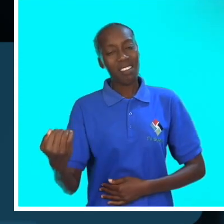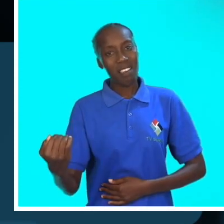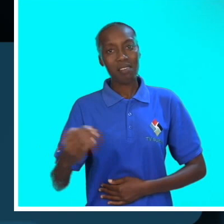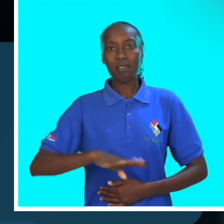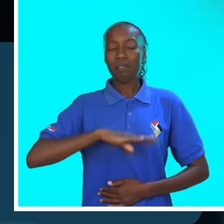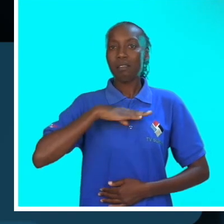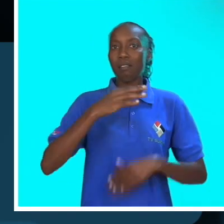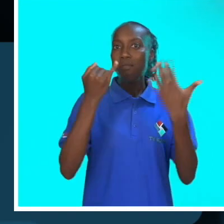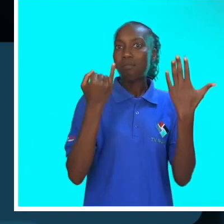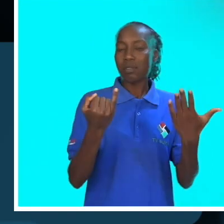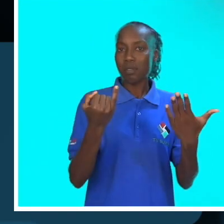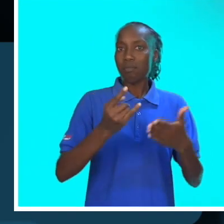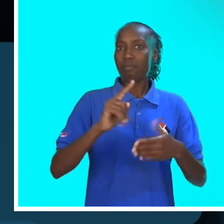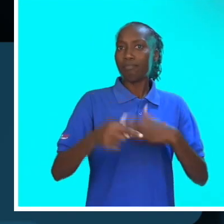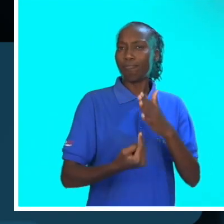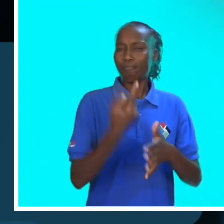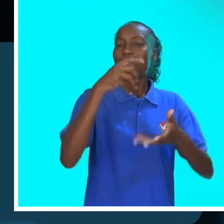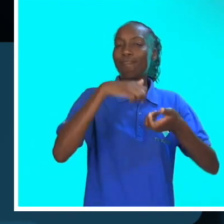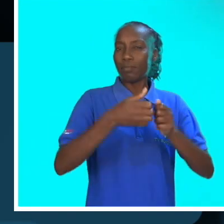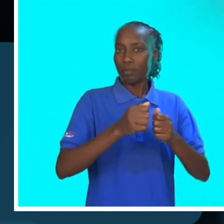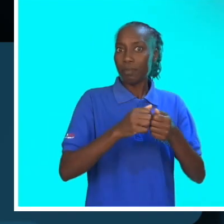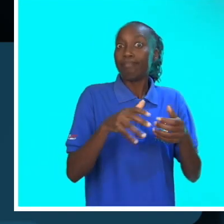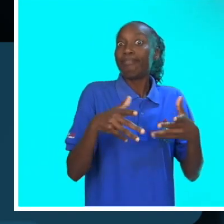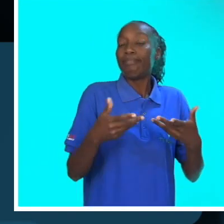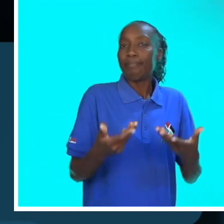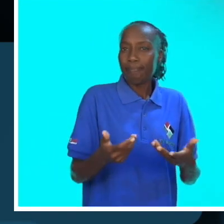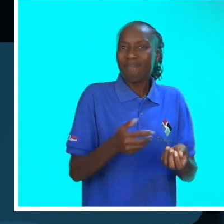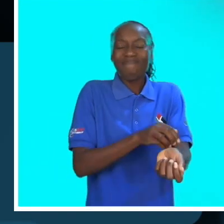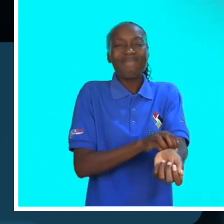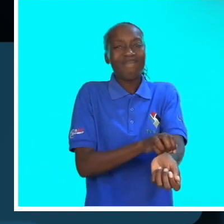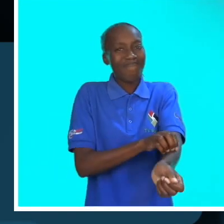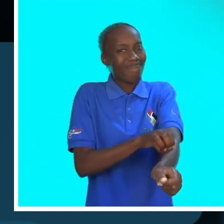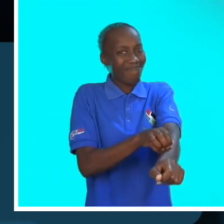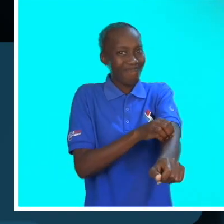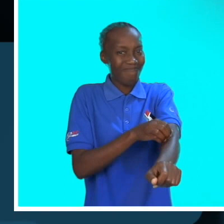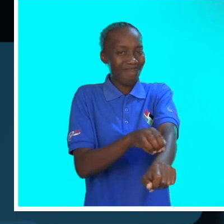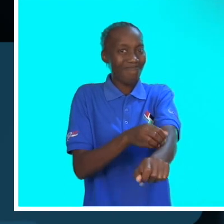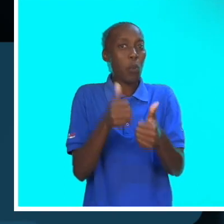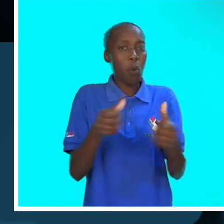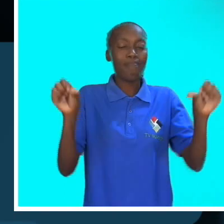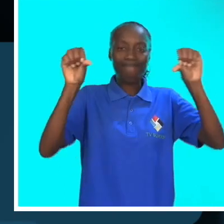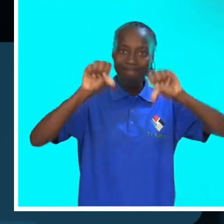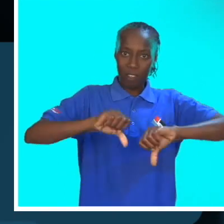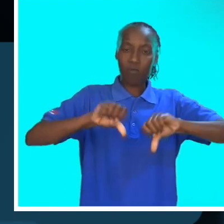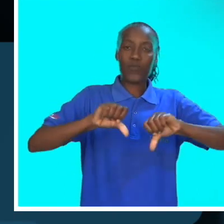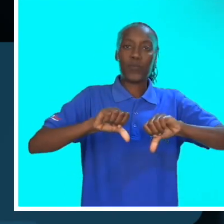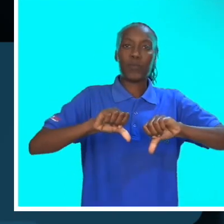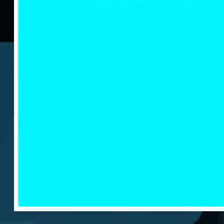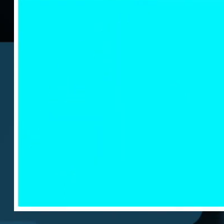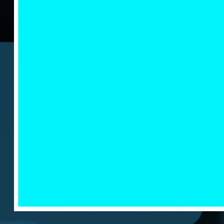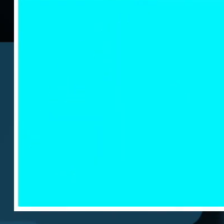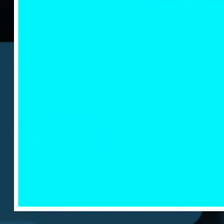muito novo, aos 6 anos. Foi uma complicação no tratamento de